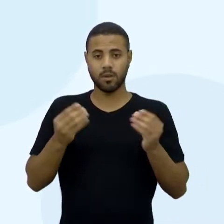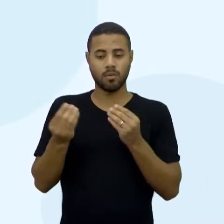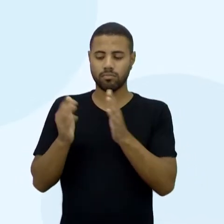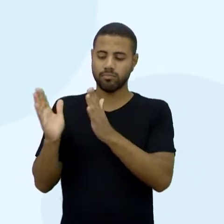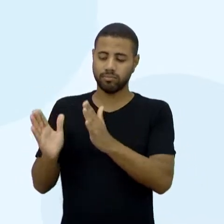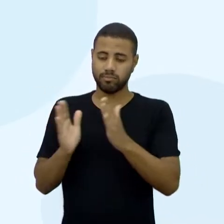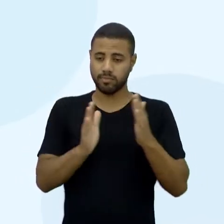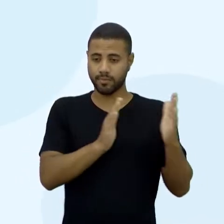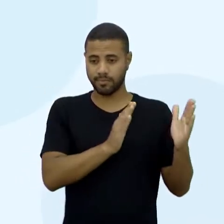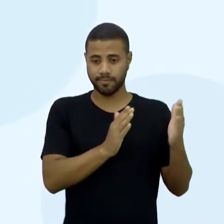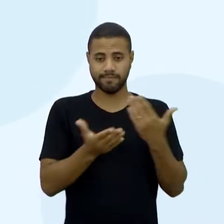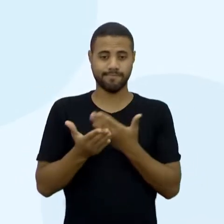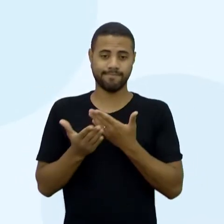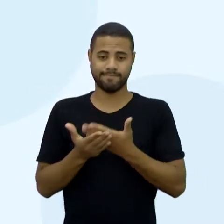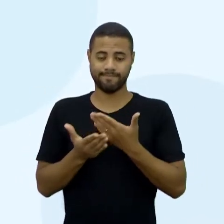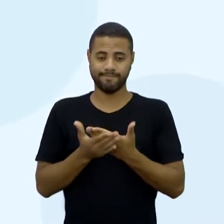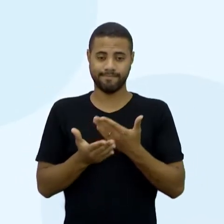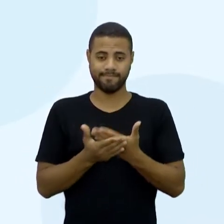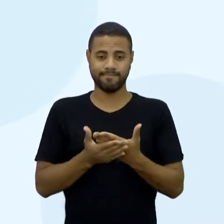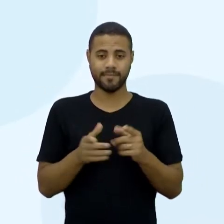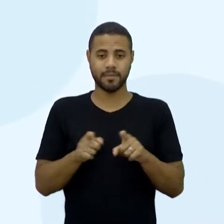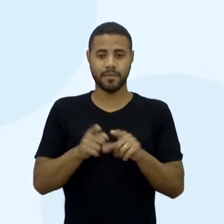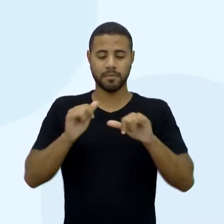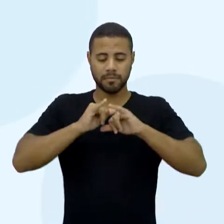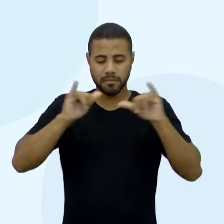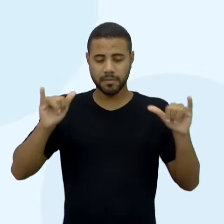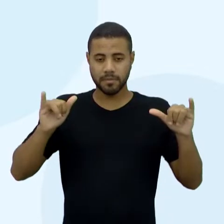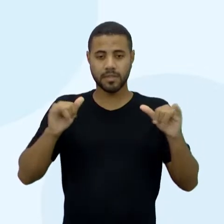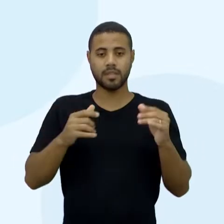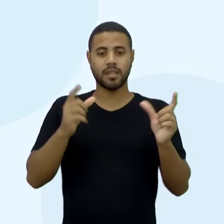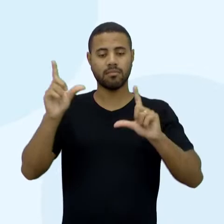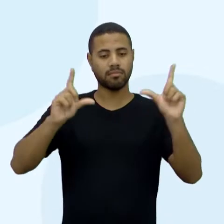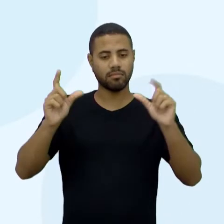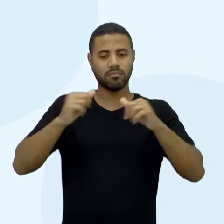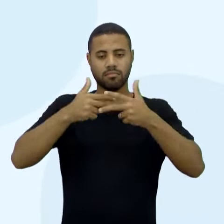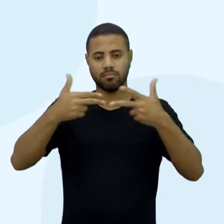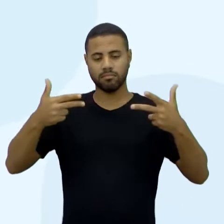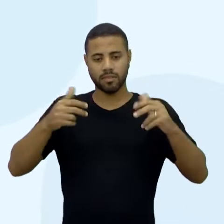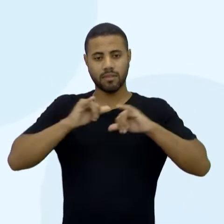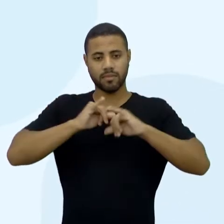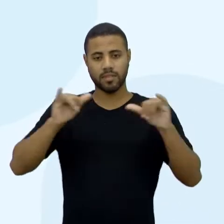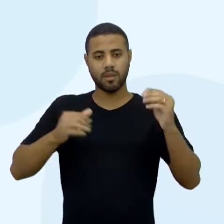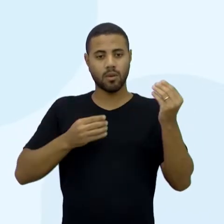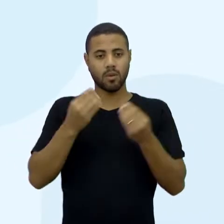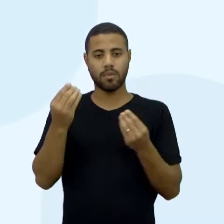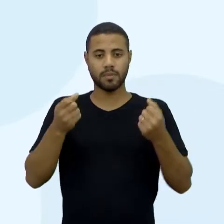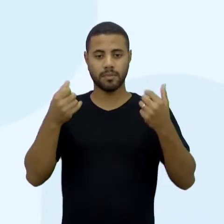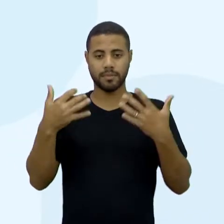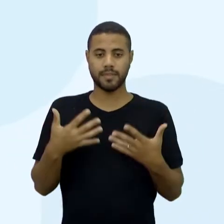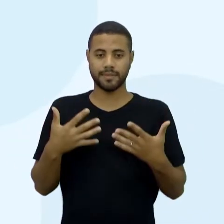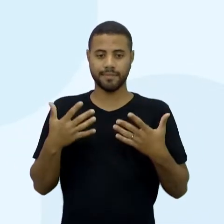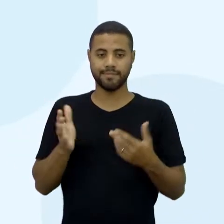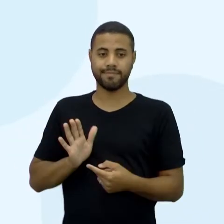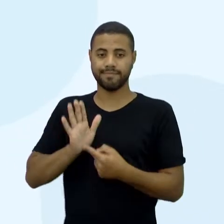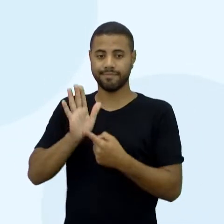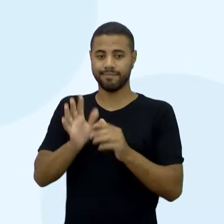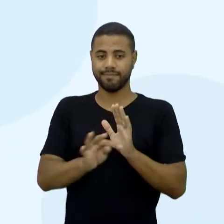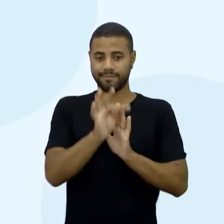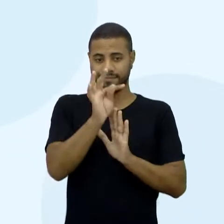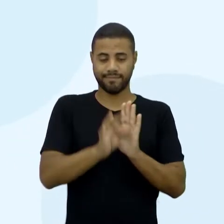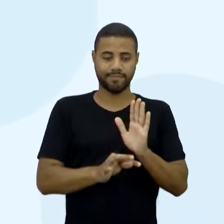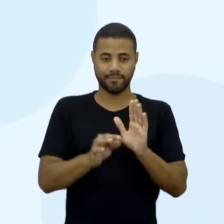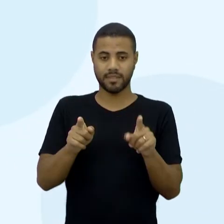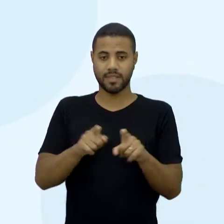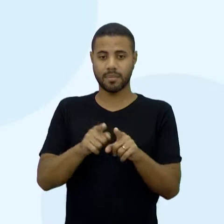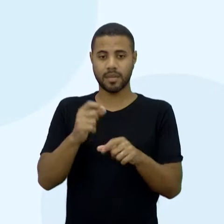Eu já nem falo mais que o nosso é o Se Liga na Mídia, porque ele já sabe, né? Já sabem, já estão... É isso, Mauro. Então é assim, olha, o texto ele é